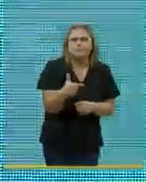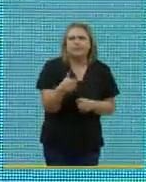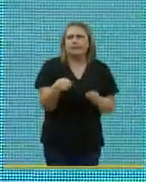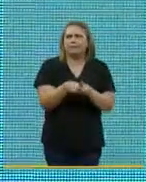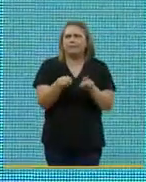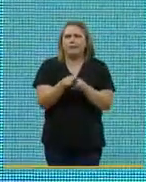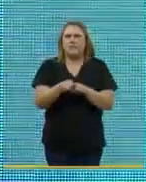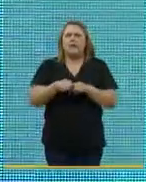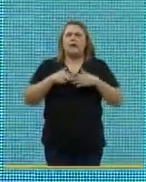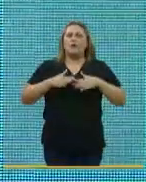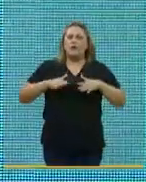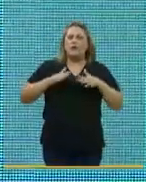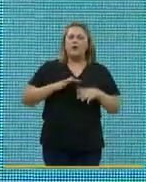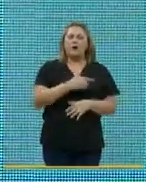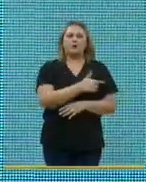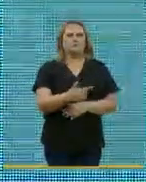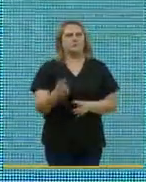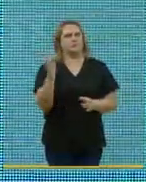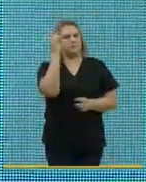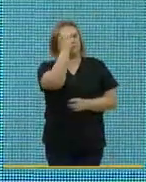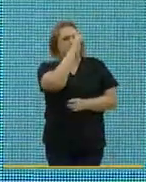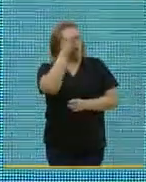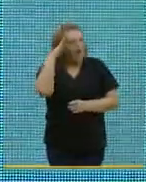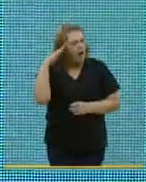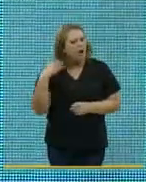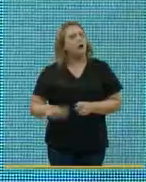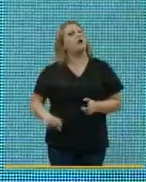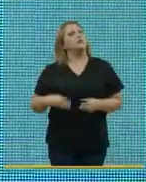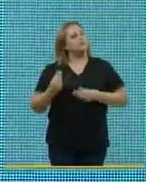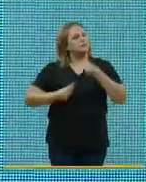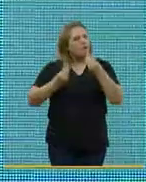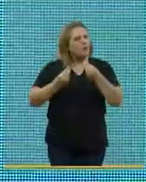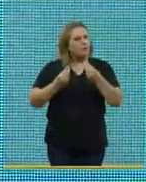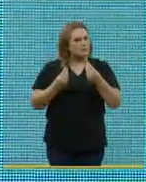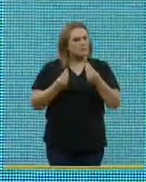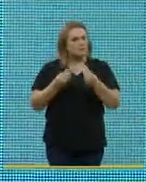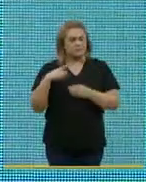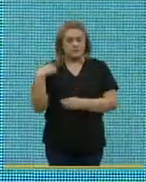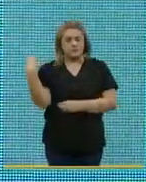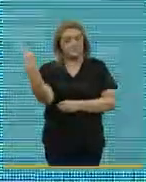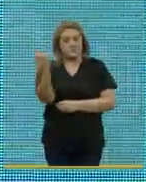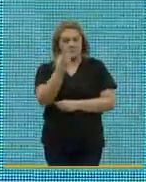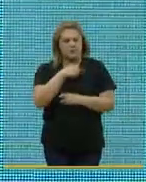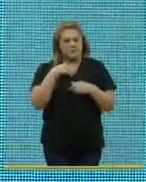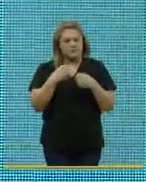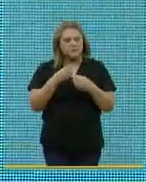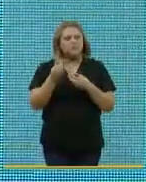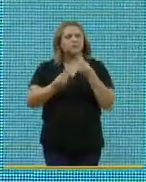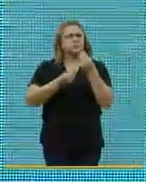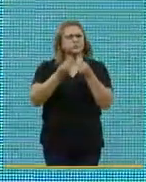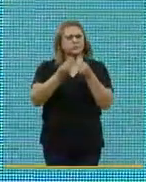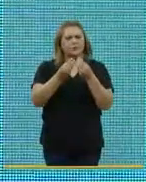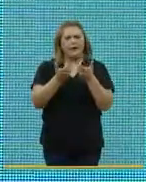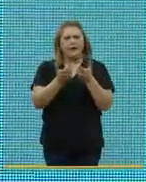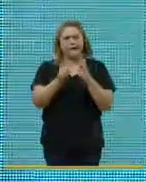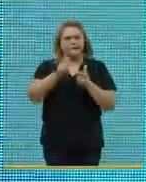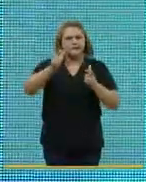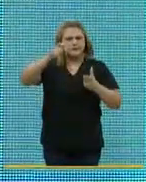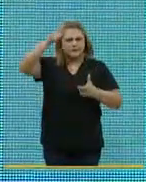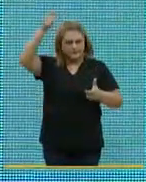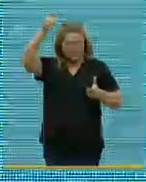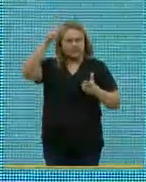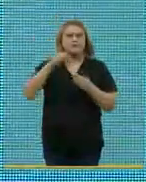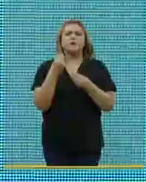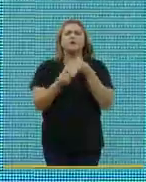famílias mais pobres do brasil é evidente que nós temos que trazer como centro de um projeto nacional dos movimento e hoje estive por coincidência no